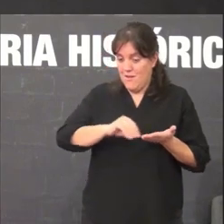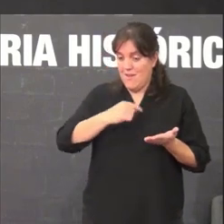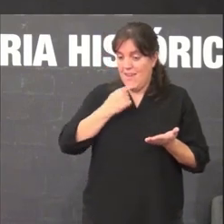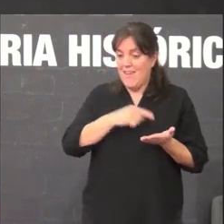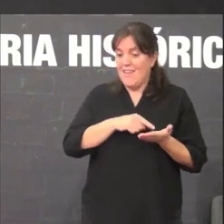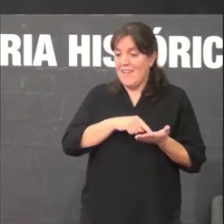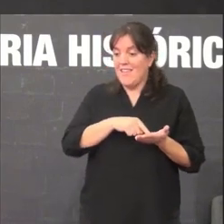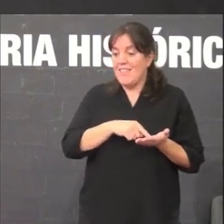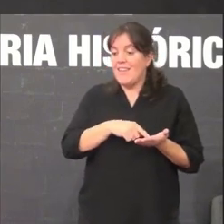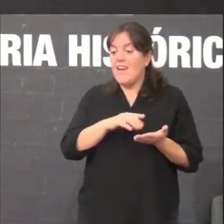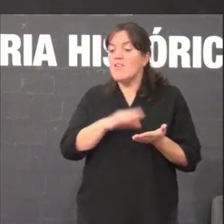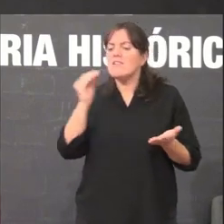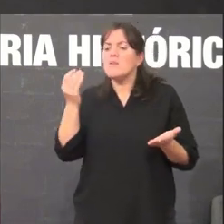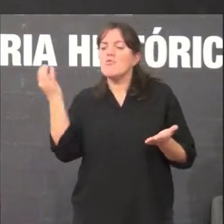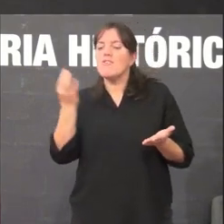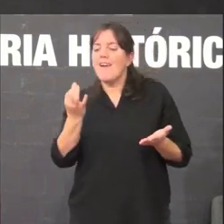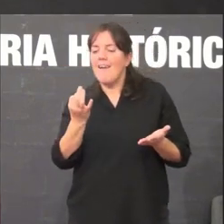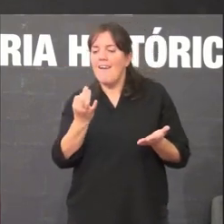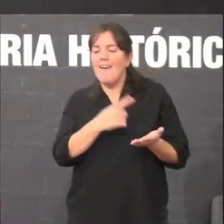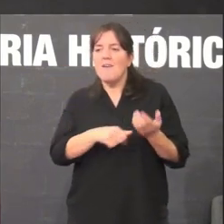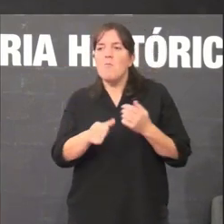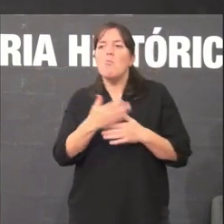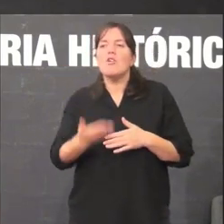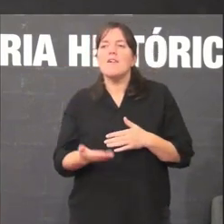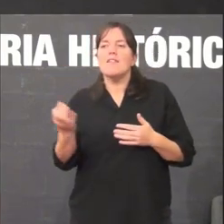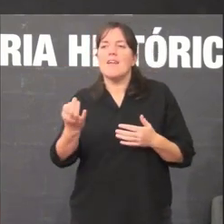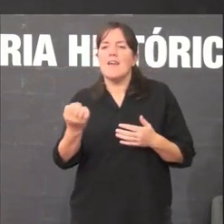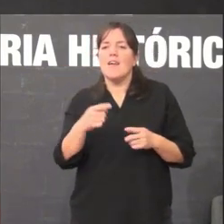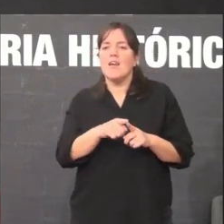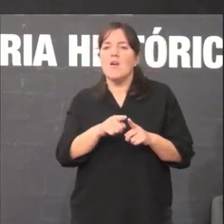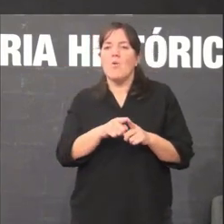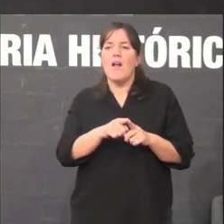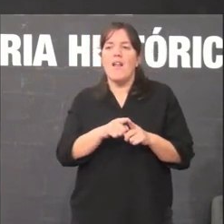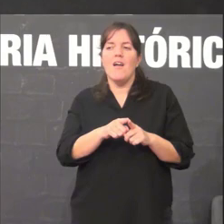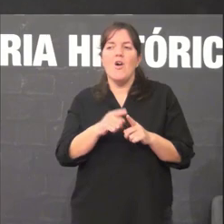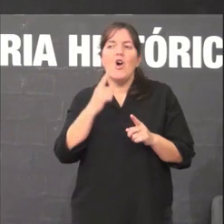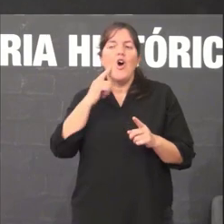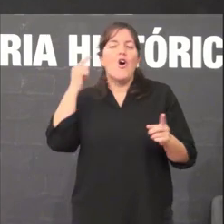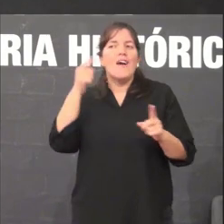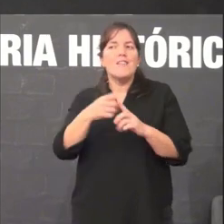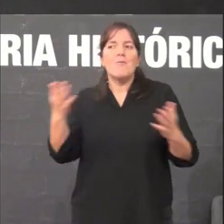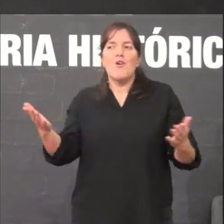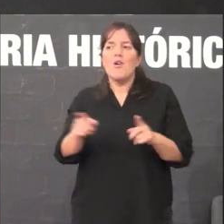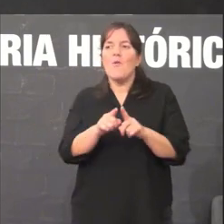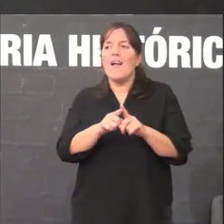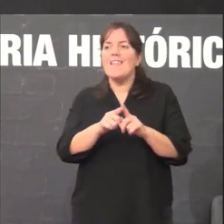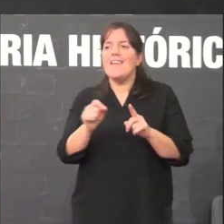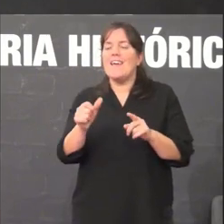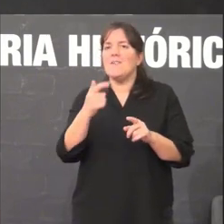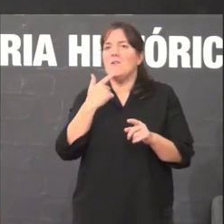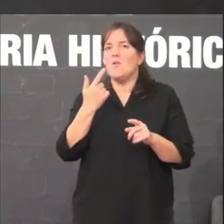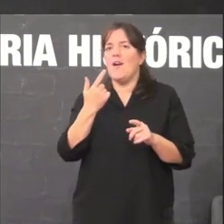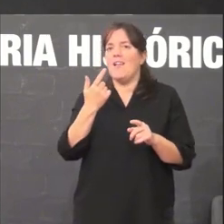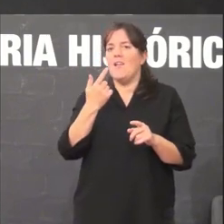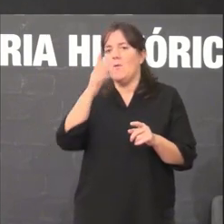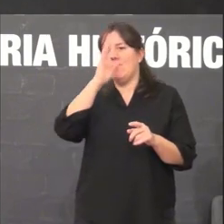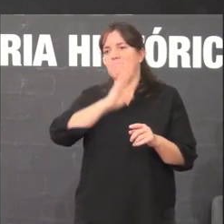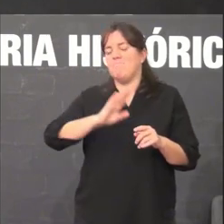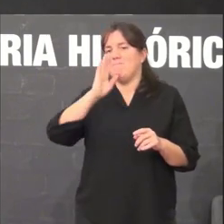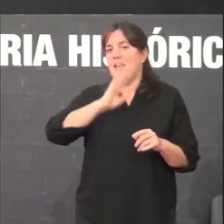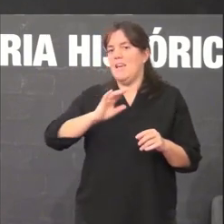prevalece daqui neste discurso uma tentativa de branqueamento também do que foi a